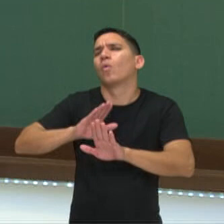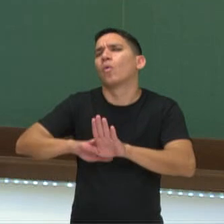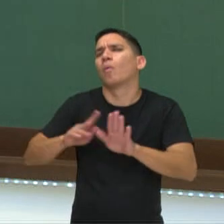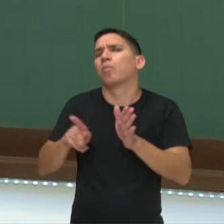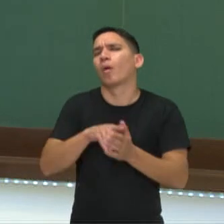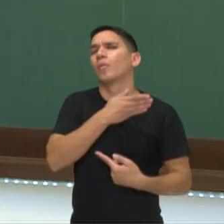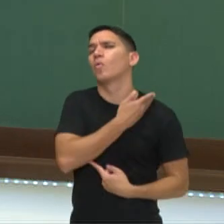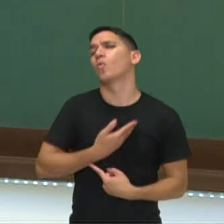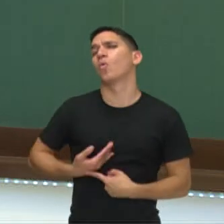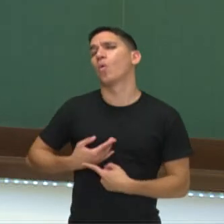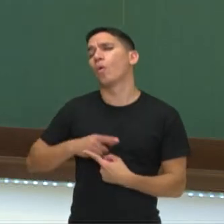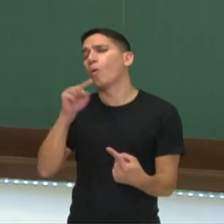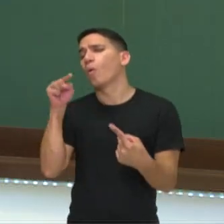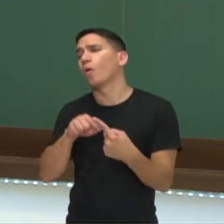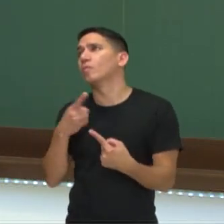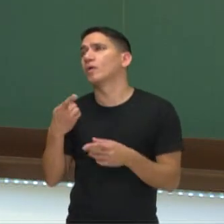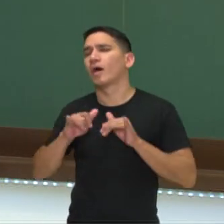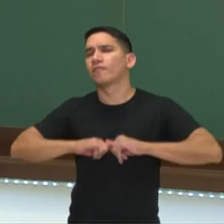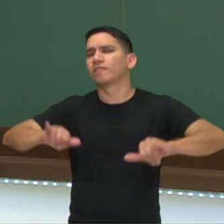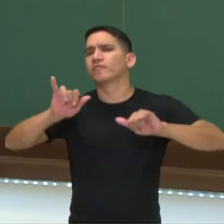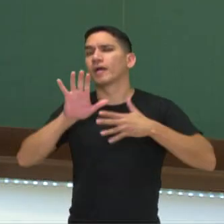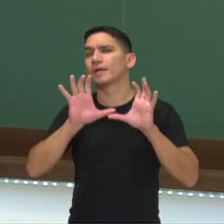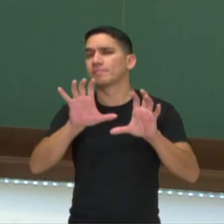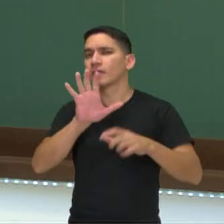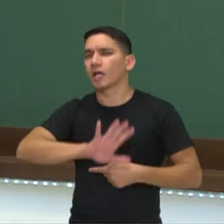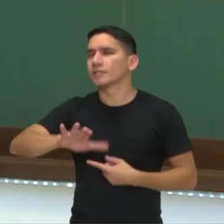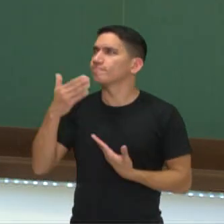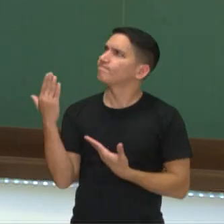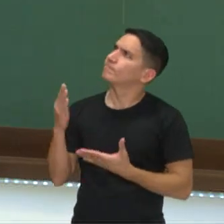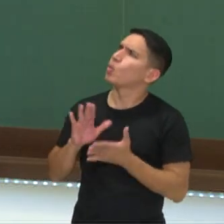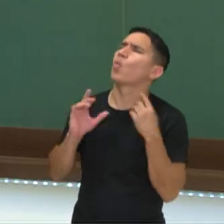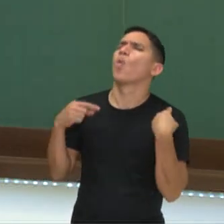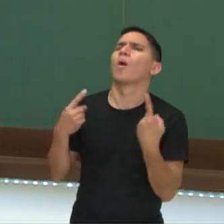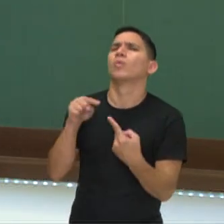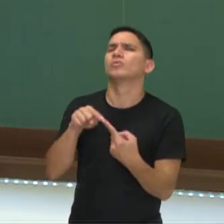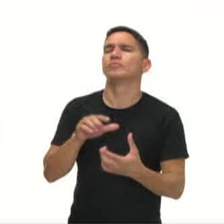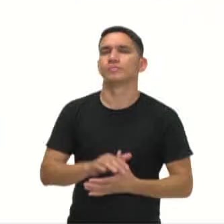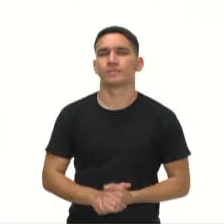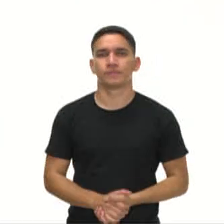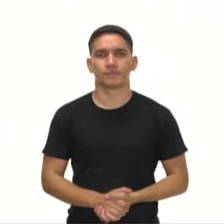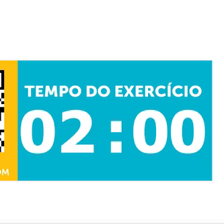governo do Mussolini ao divulgar imagens como esta aqui? Que intenções teria?